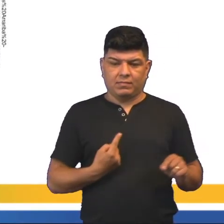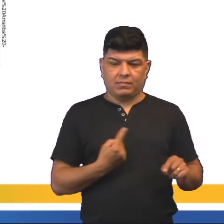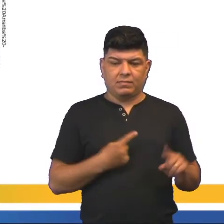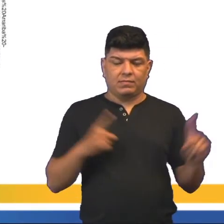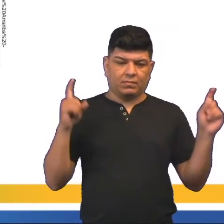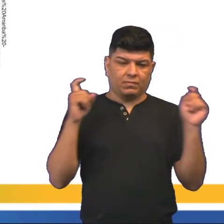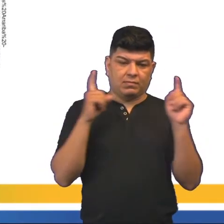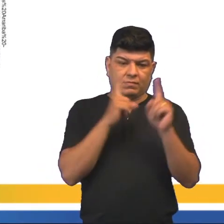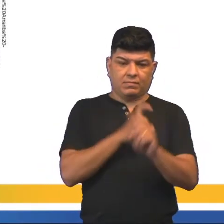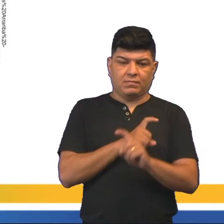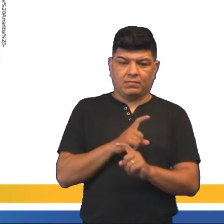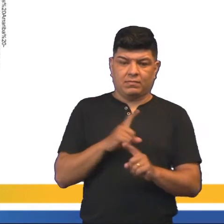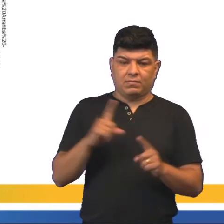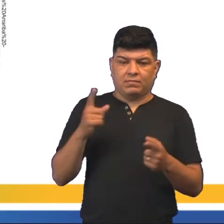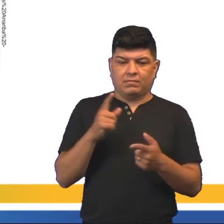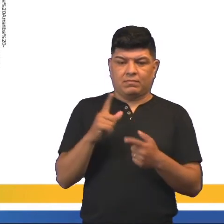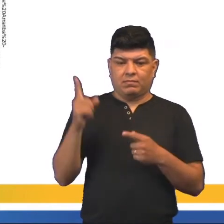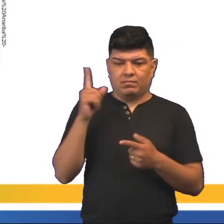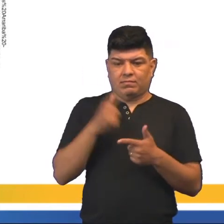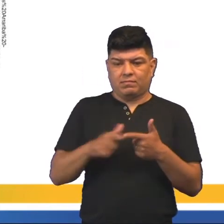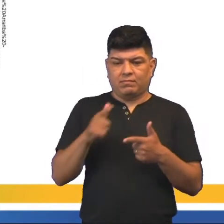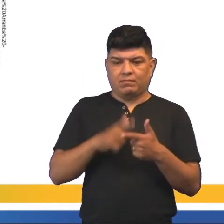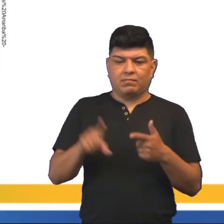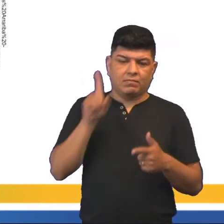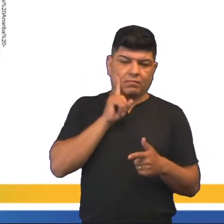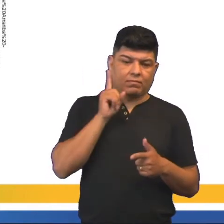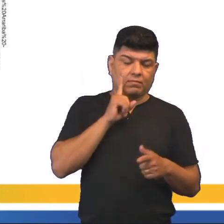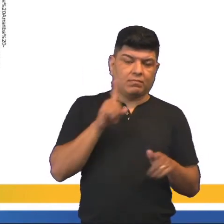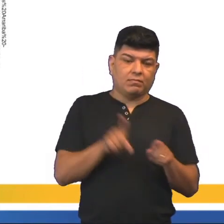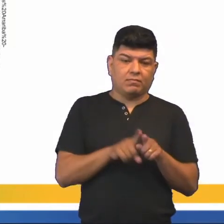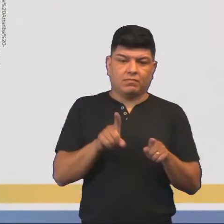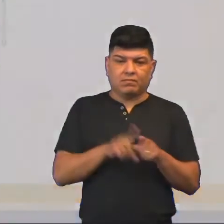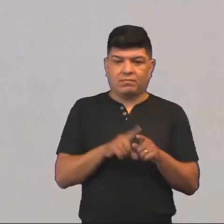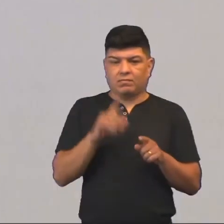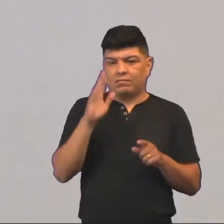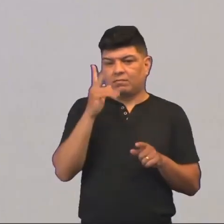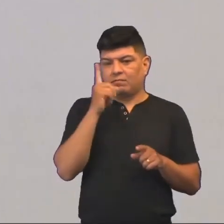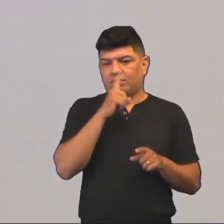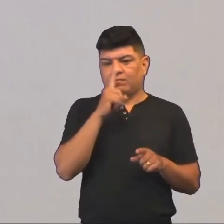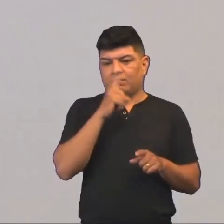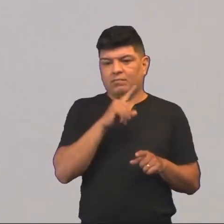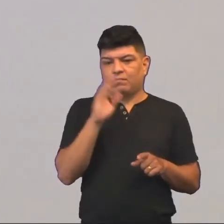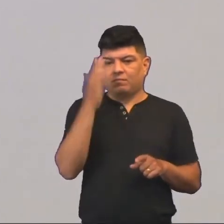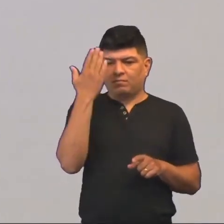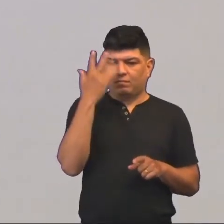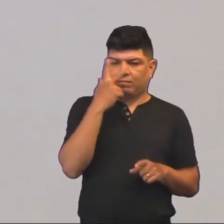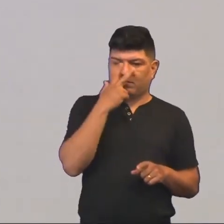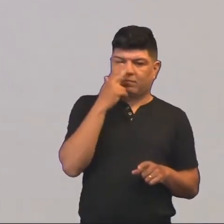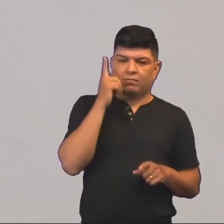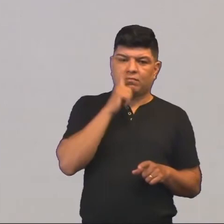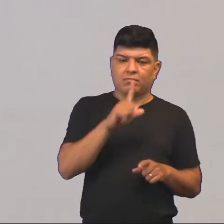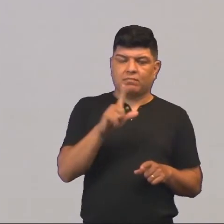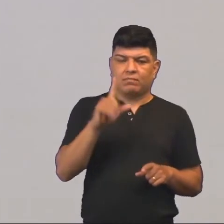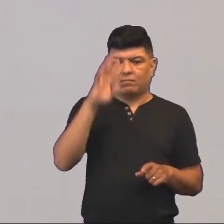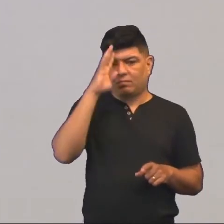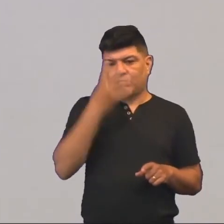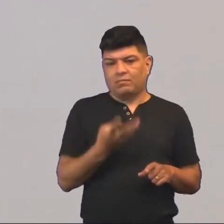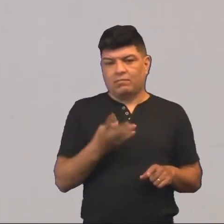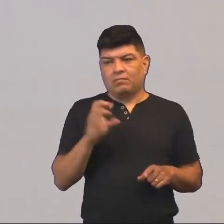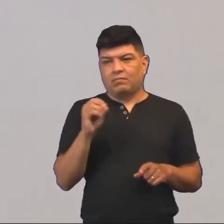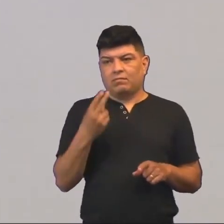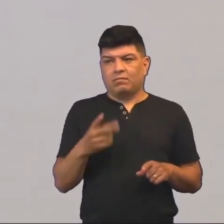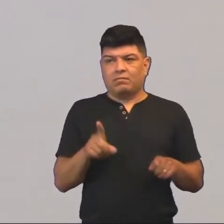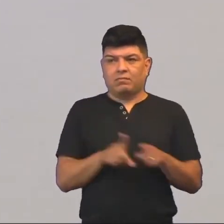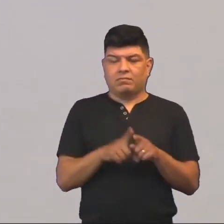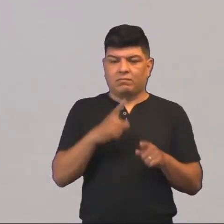e dificuldade para enfrentar problemas cotidianos, vai ter a falsa impressão de que só consegue resolver ou